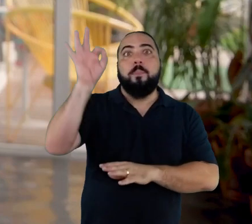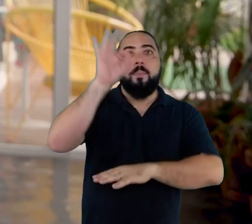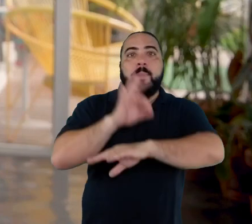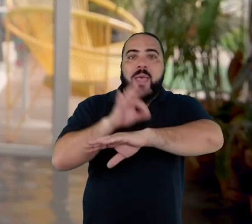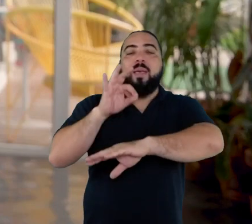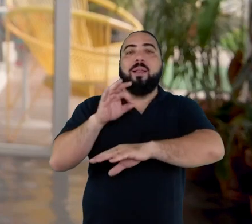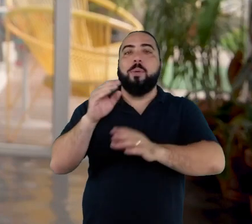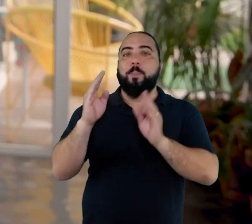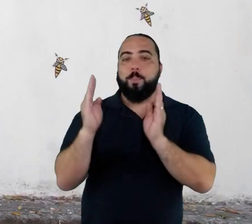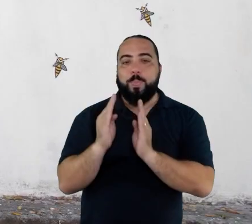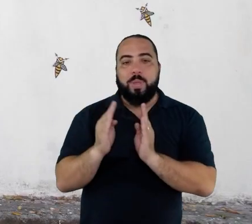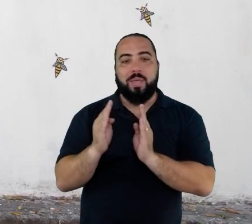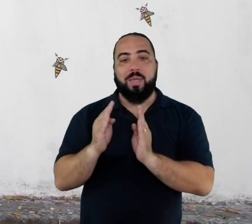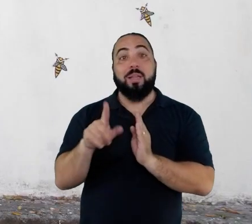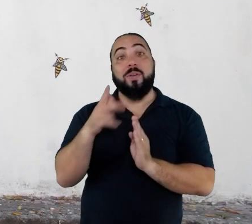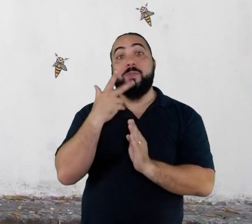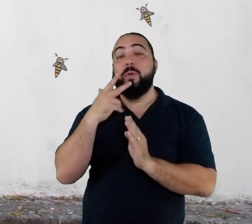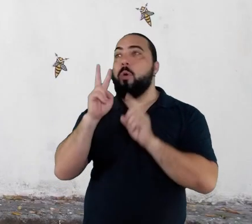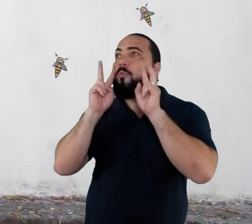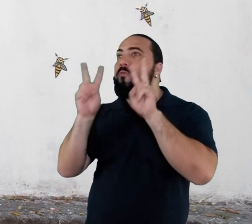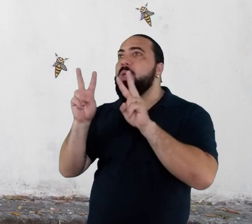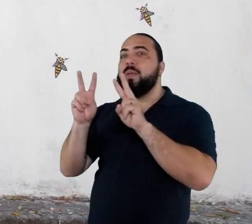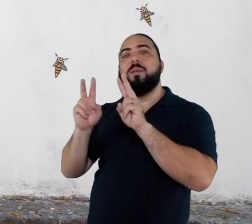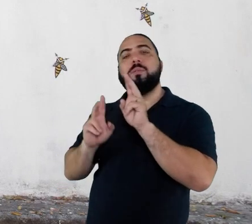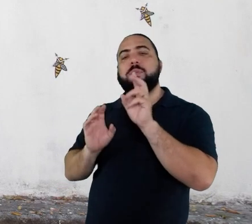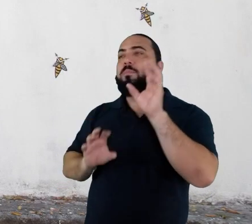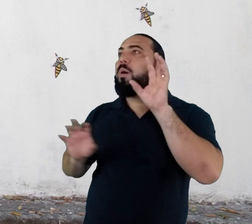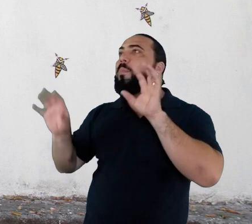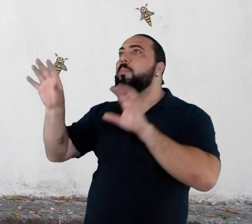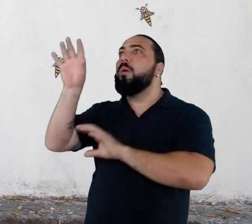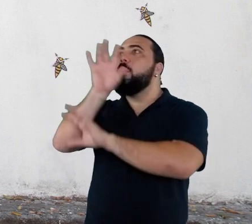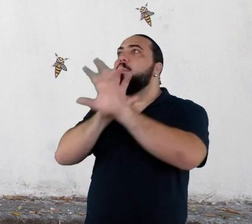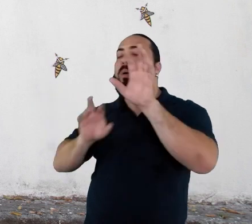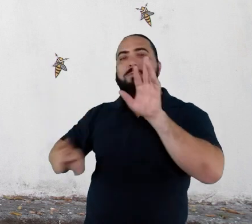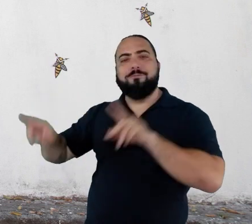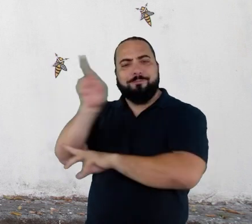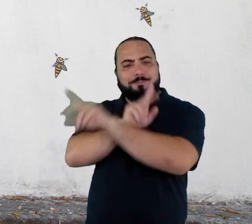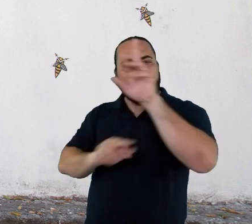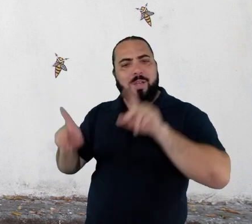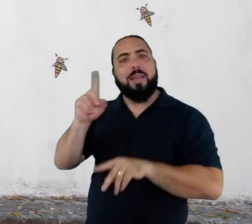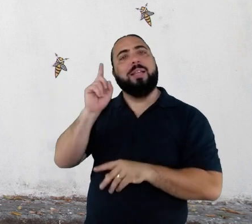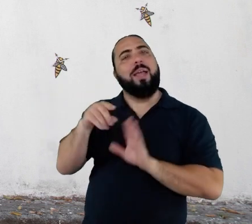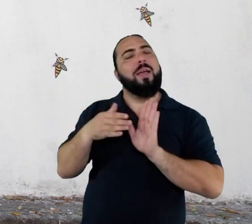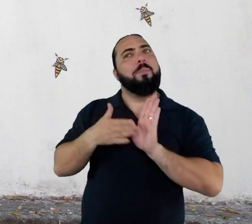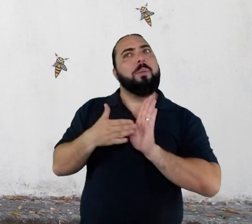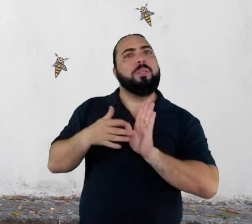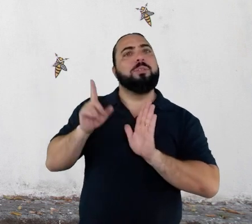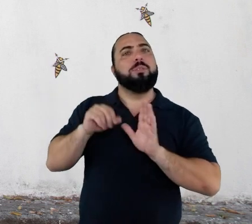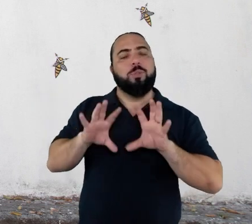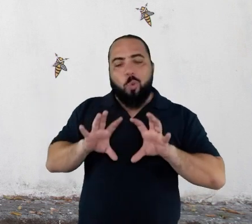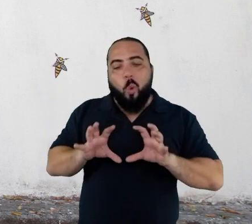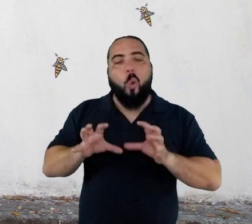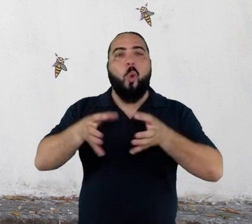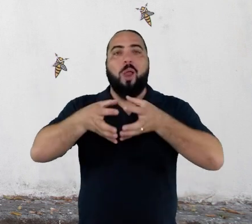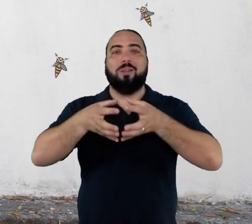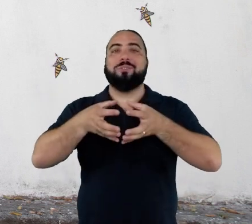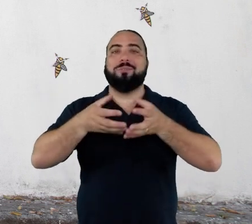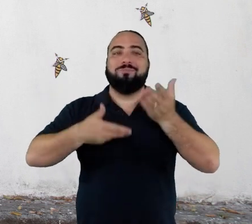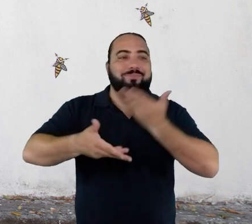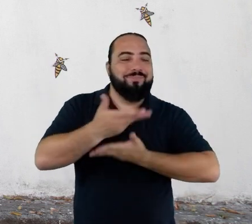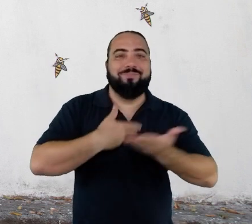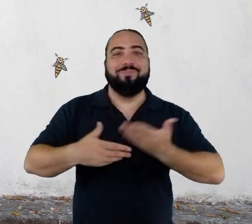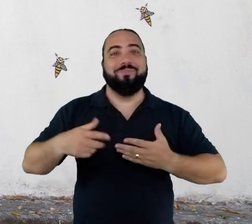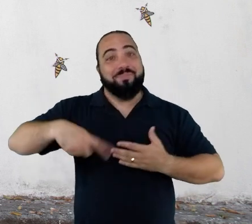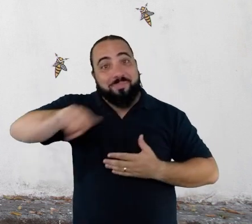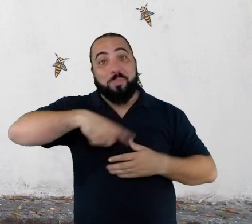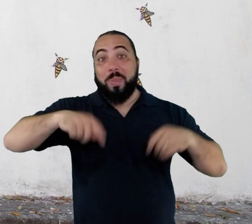E a gente quis ali, com esse enxame, falar sobre a perspectiva da aldeia, a perspectiva do coletivo, da